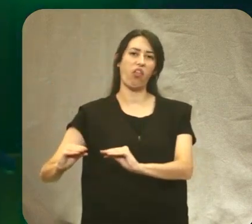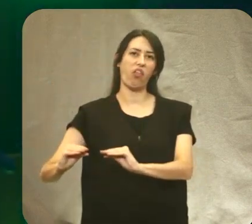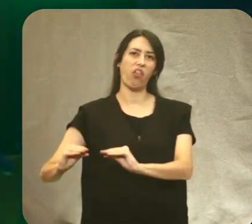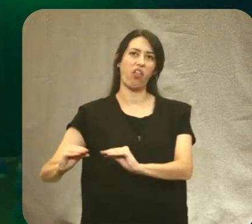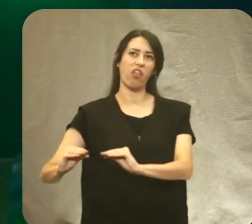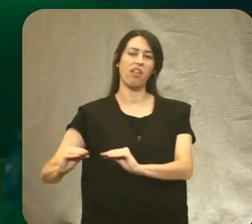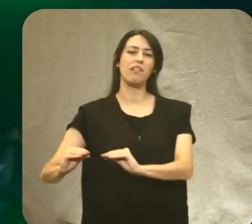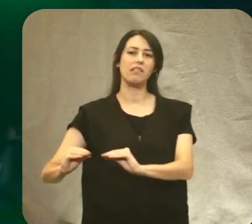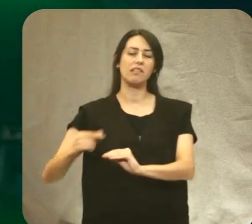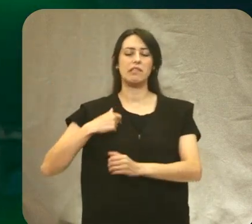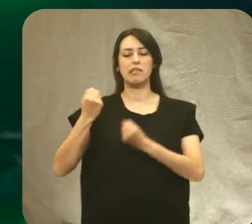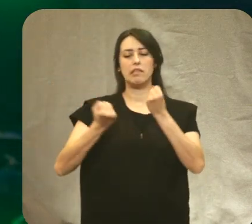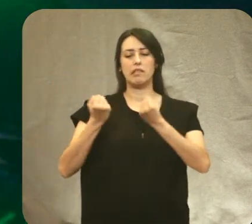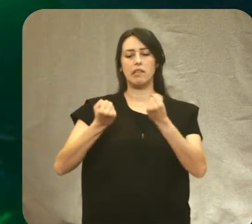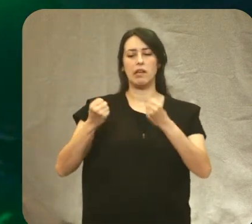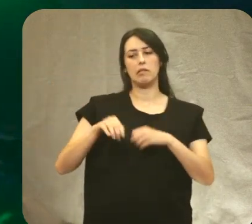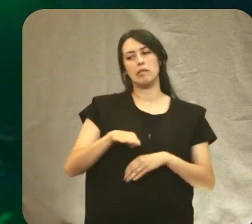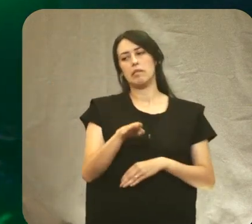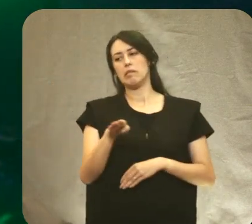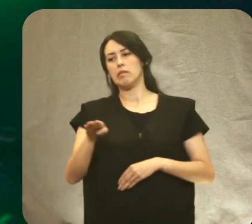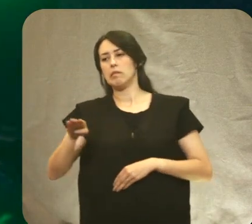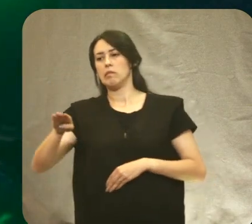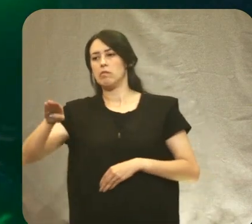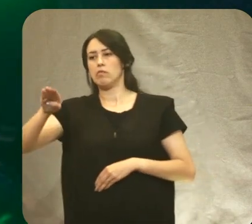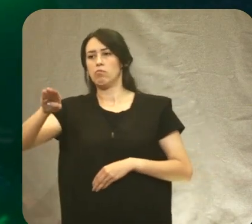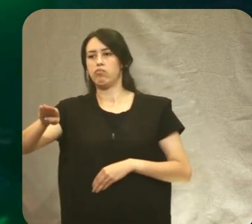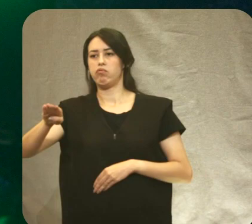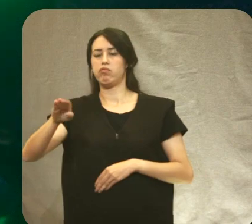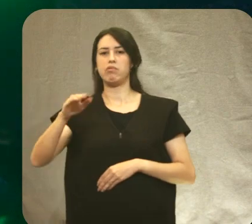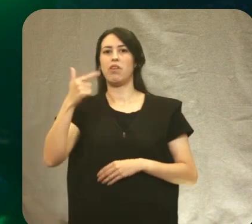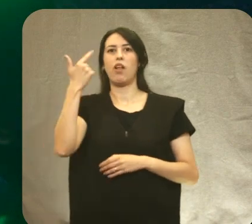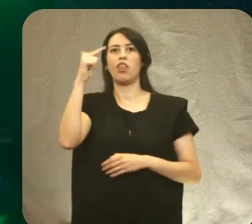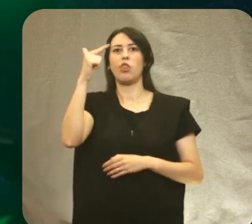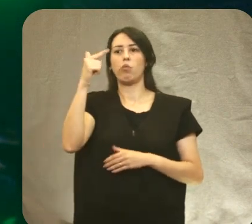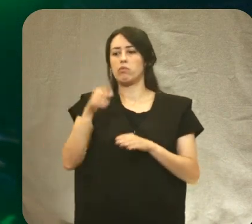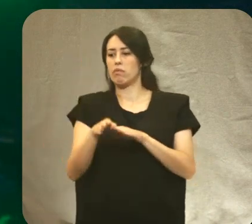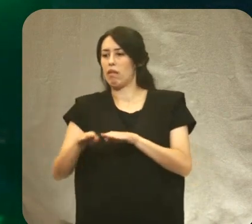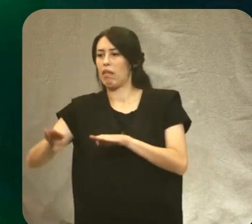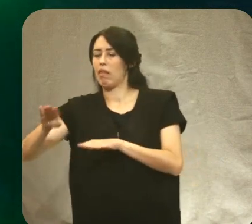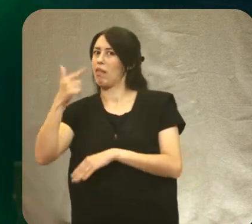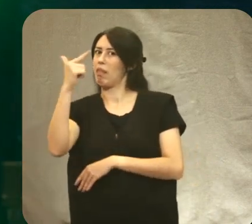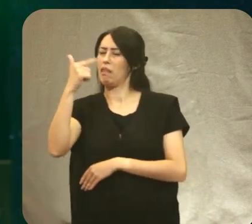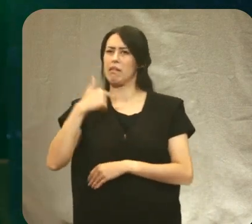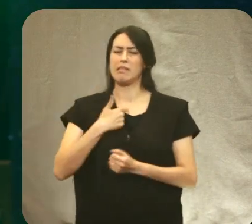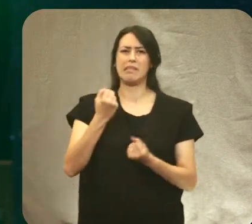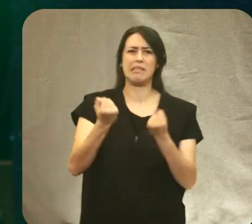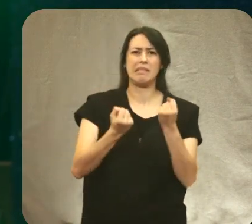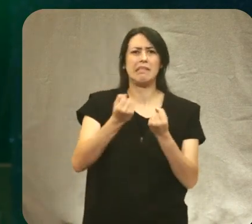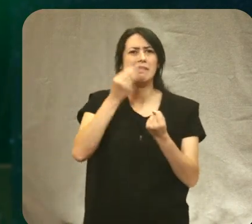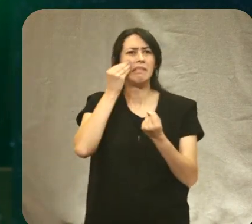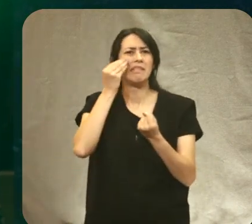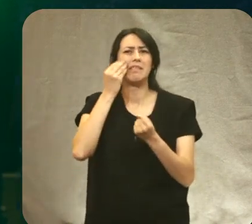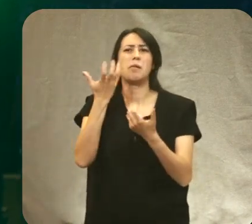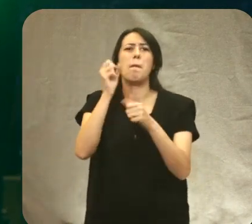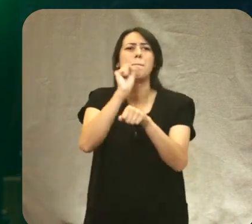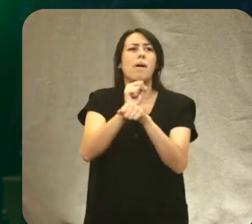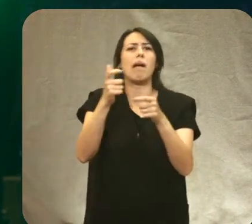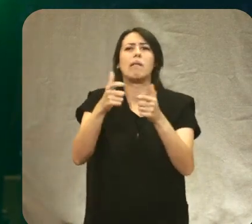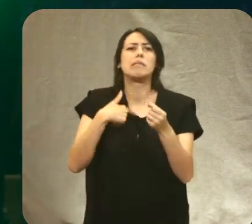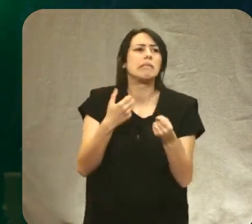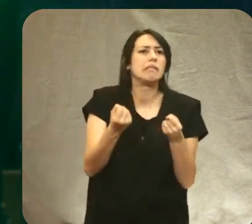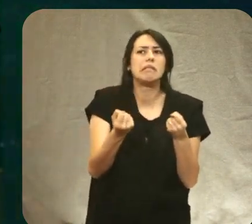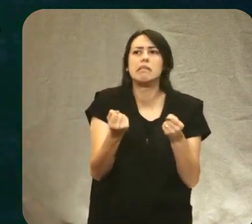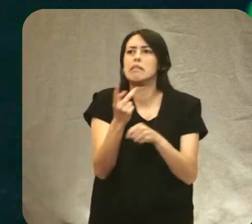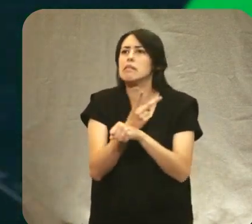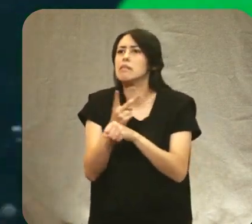Eu paro o carro, estava numa serra, não tinha acostamento. Com dificuldade eu consigo achar um lugar para parar o carro.